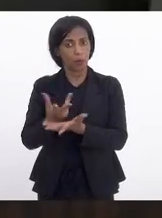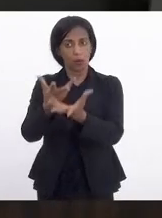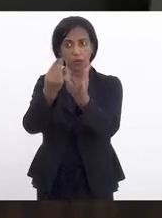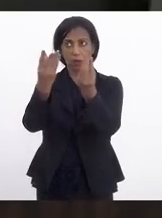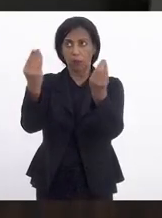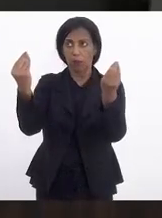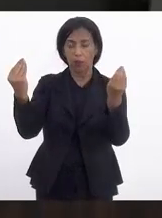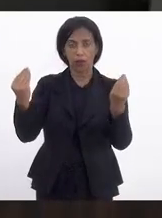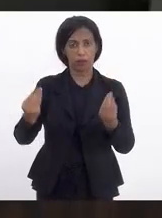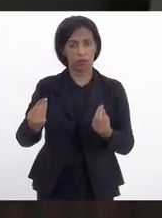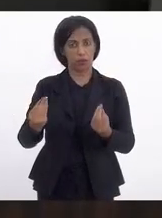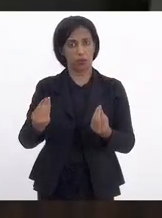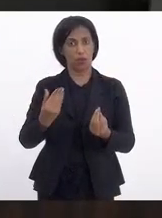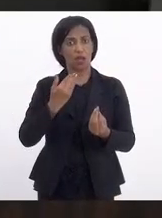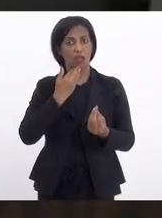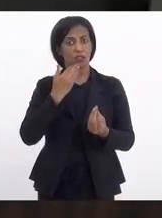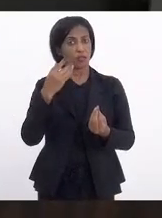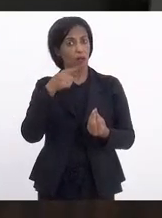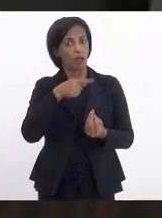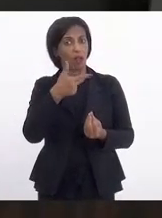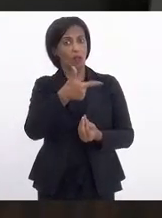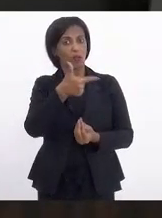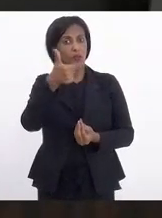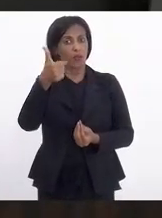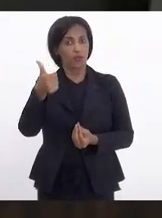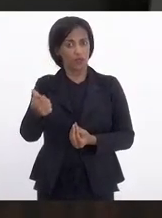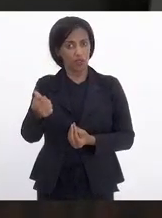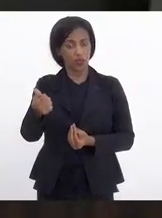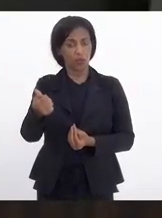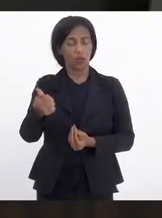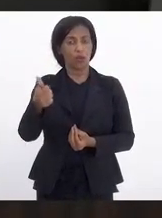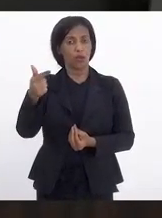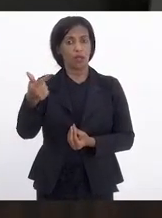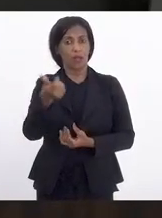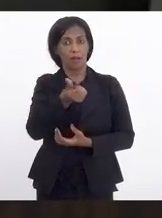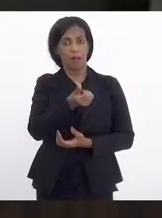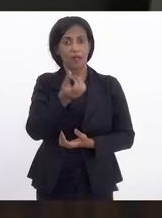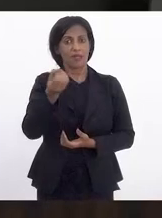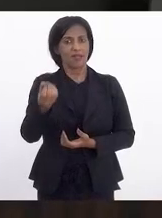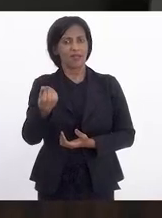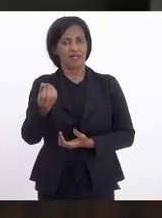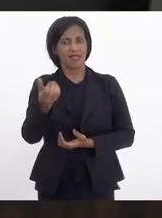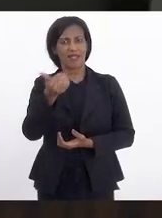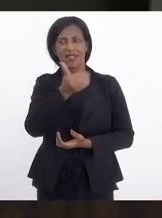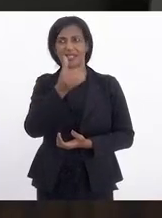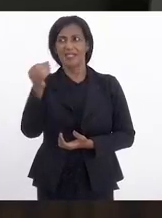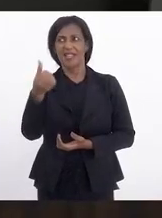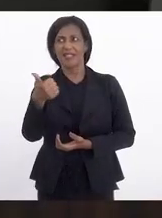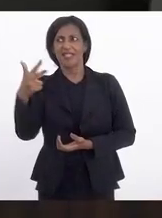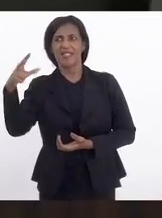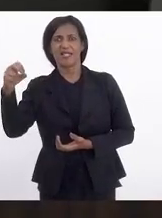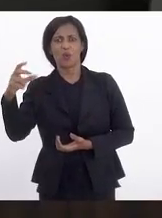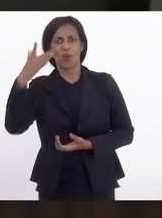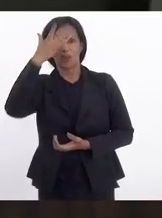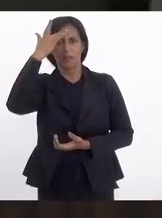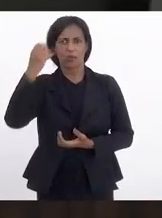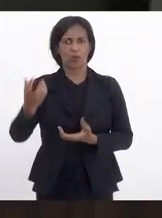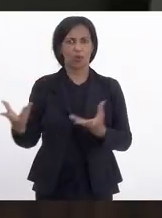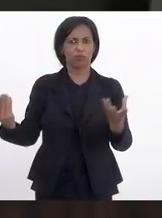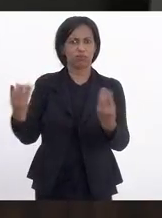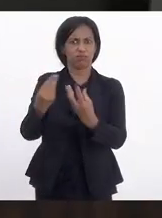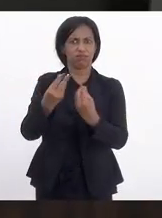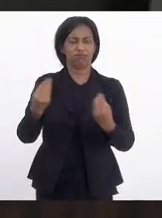lotação a gente pega lá no 21 abre para 60 aí tá aparecendo seis 150 então